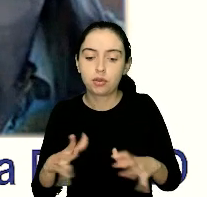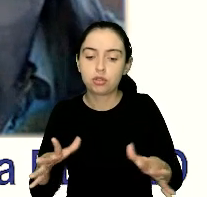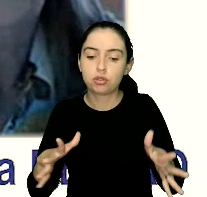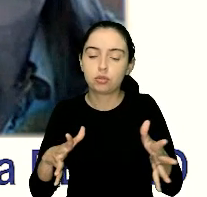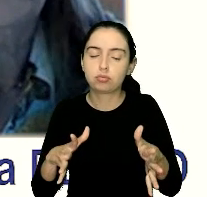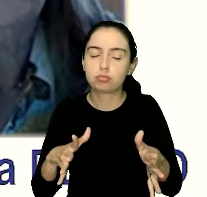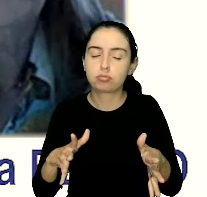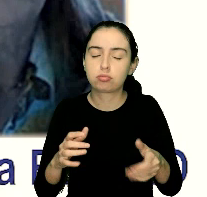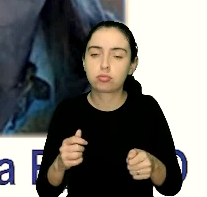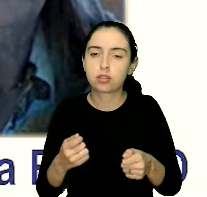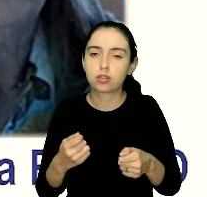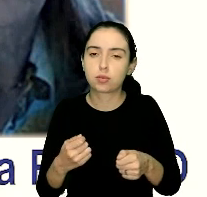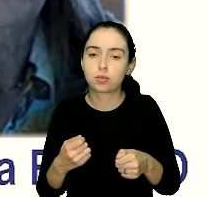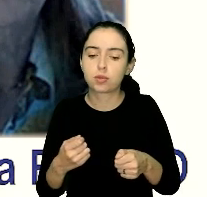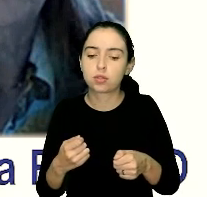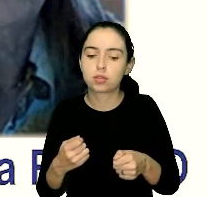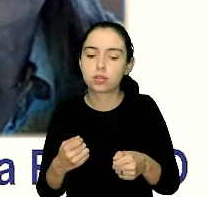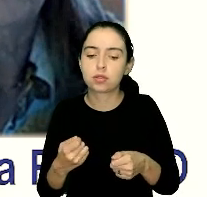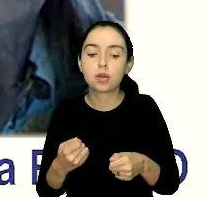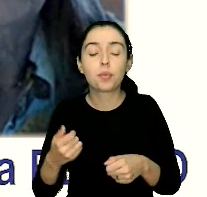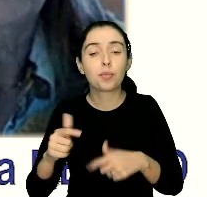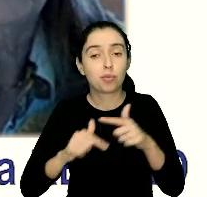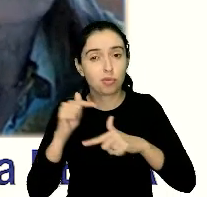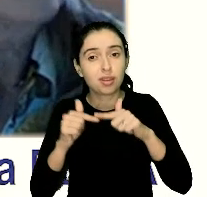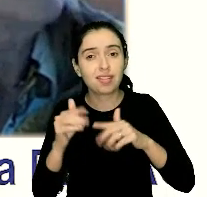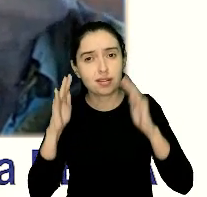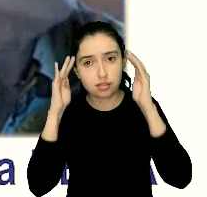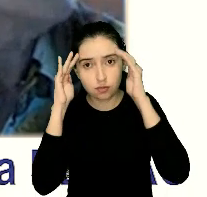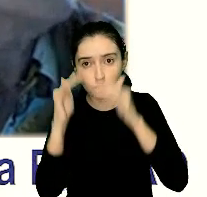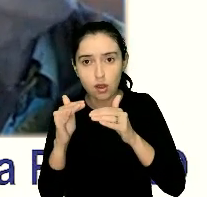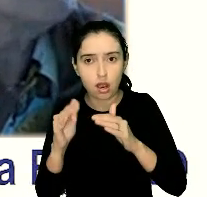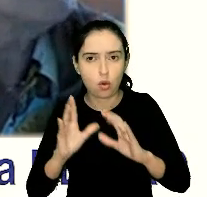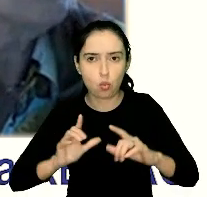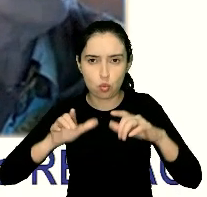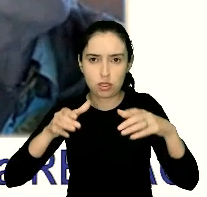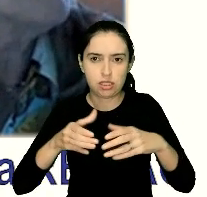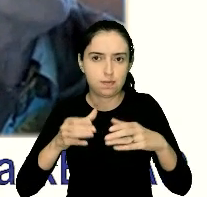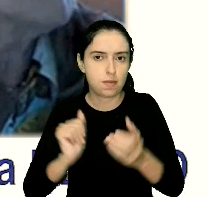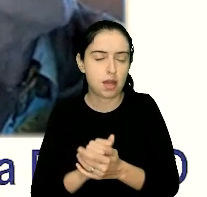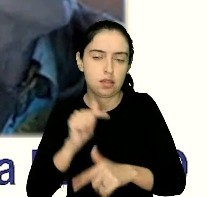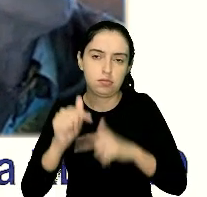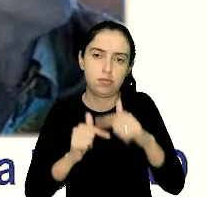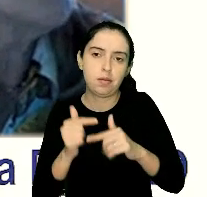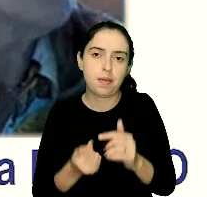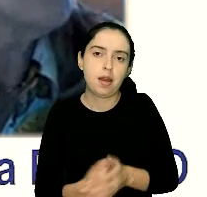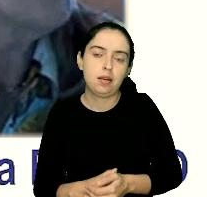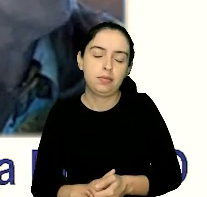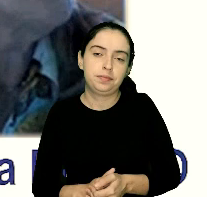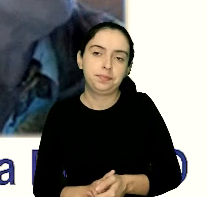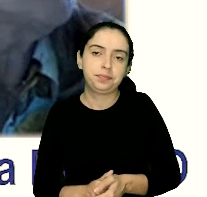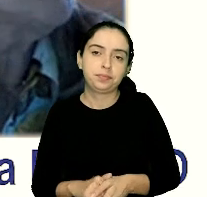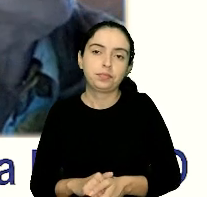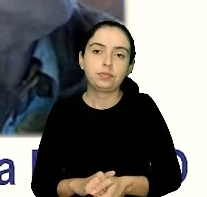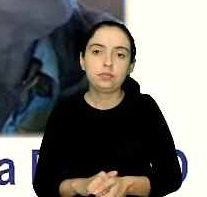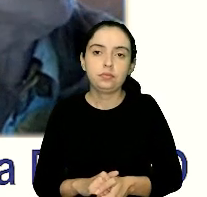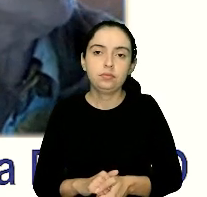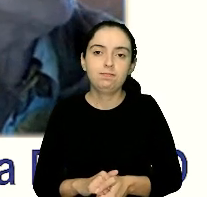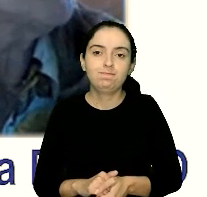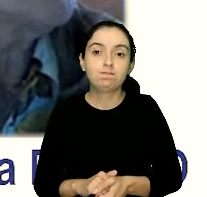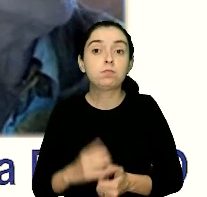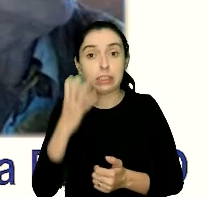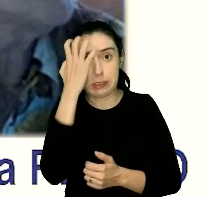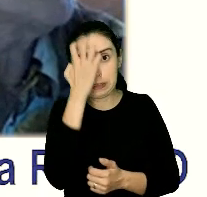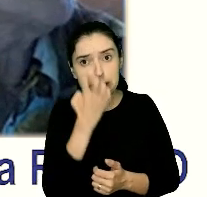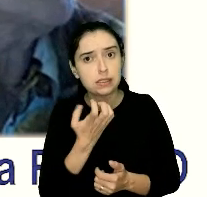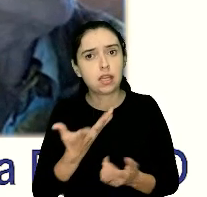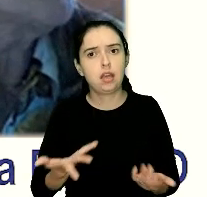do trabalho, do local de trabalho onde ele está. Então, isso é muito sério. Então, a gente